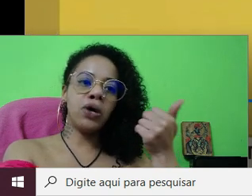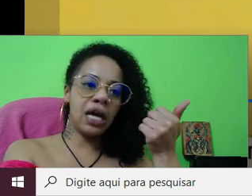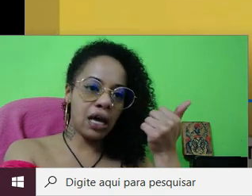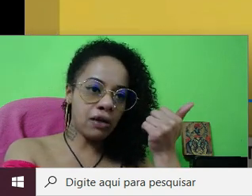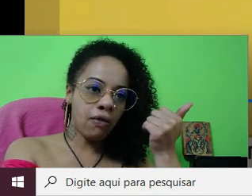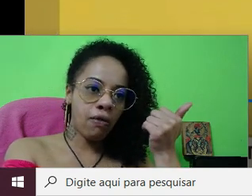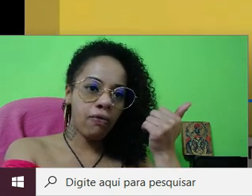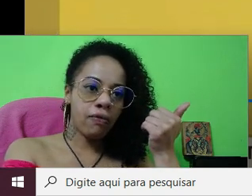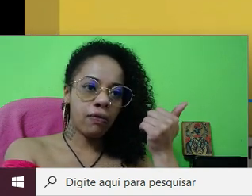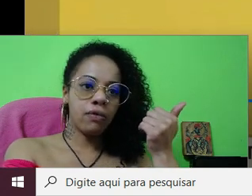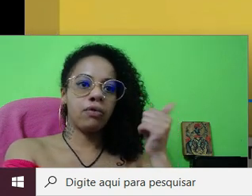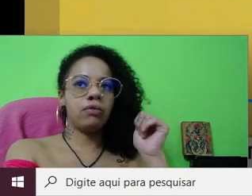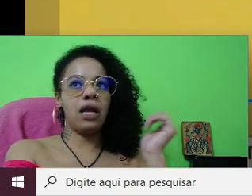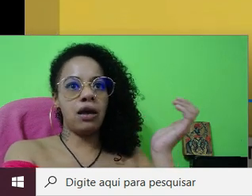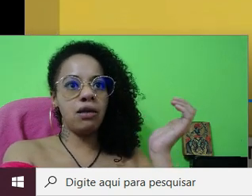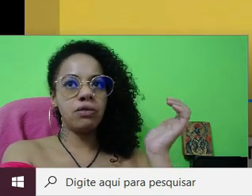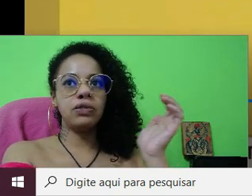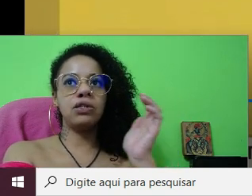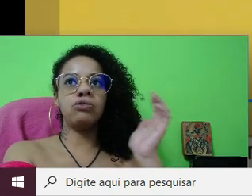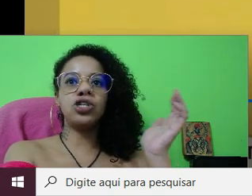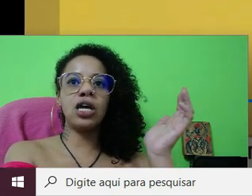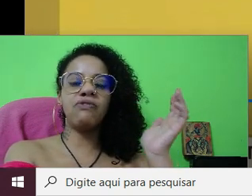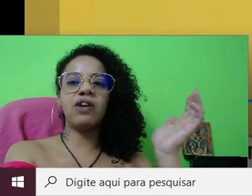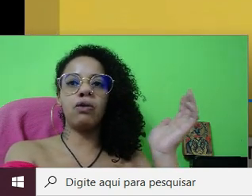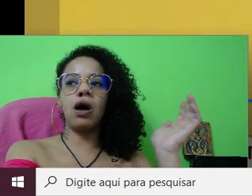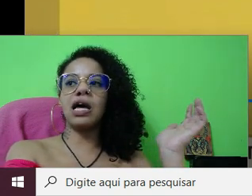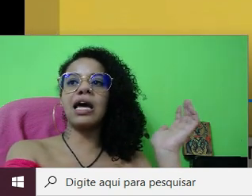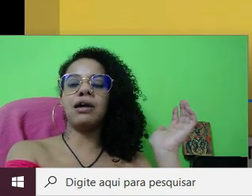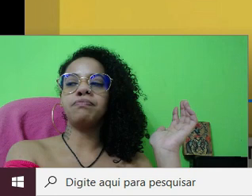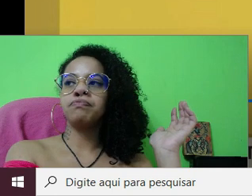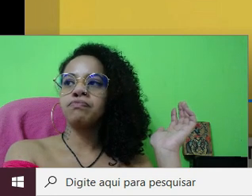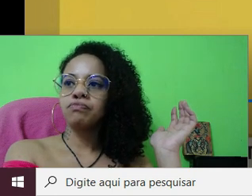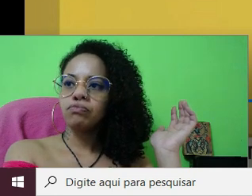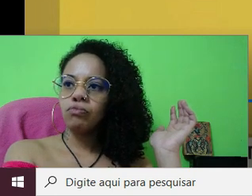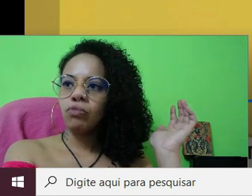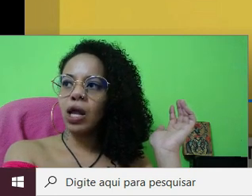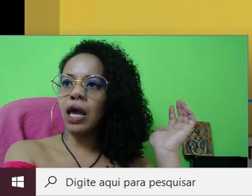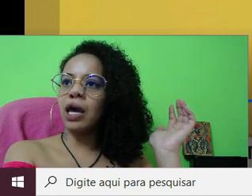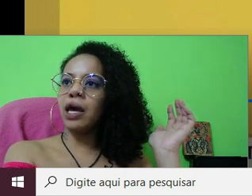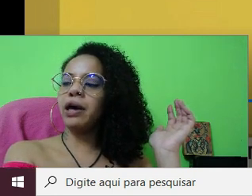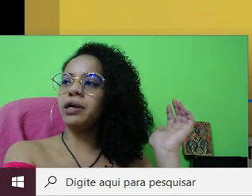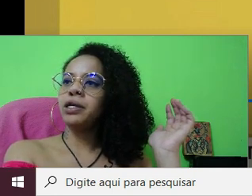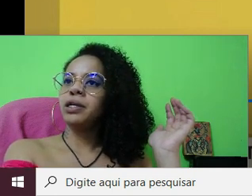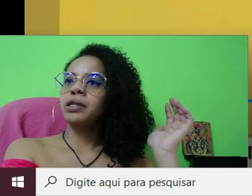porém né se eu chego e falou galera